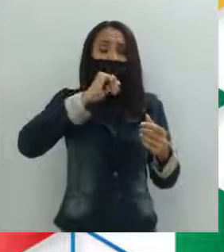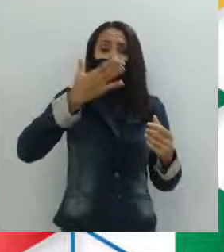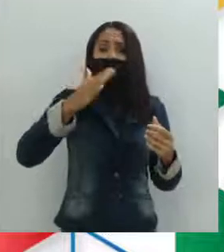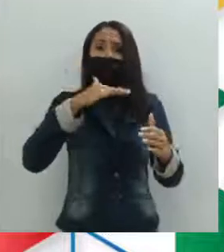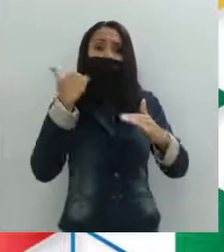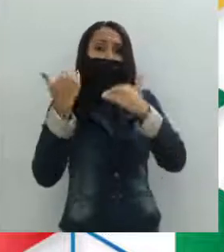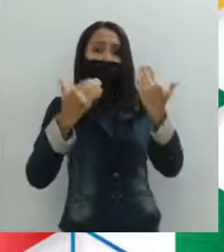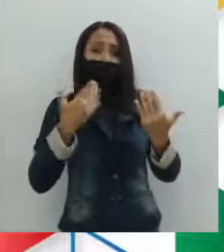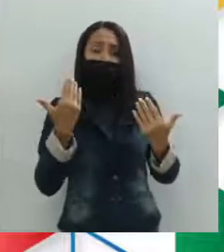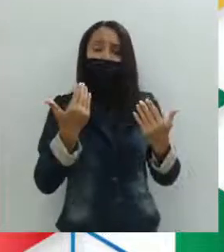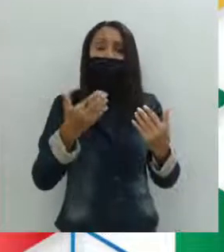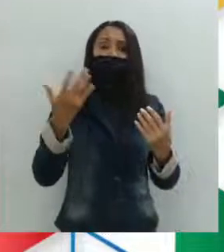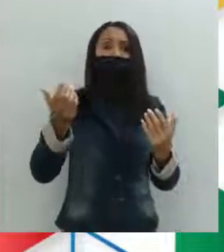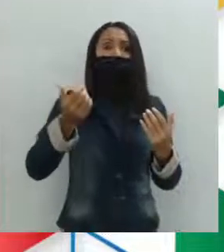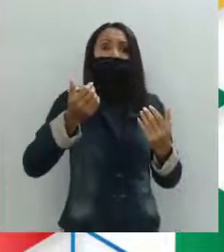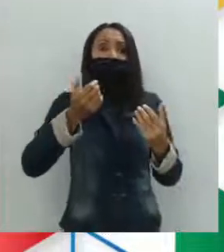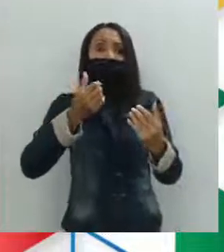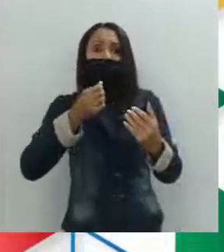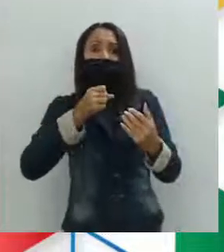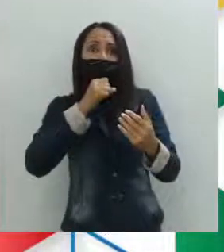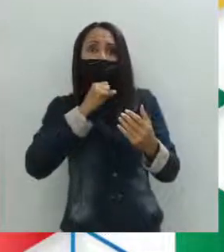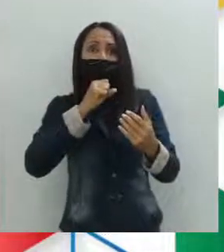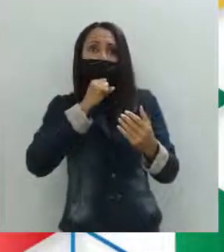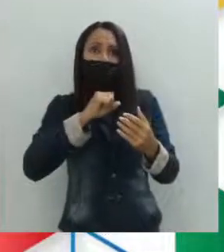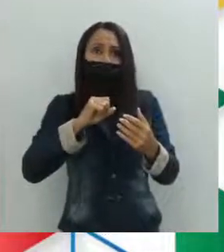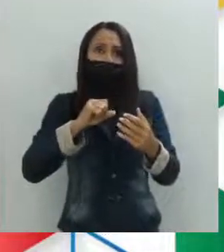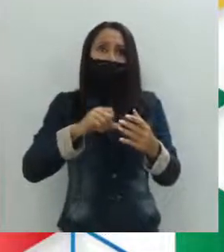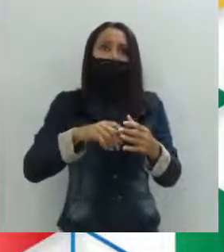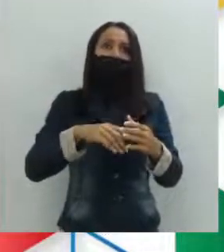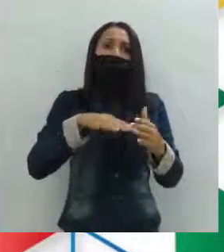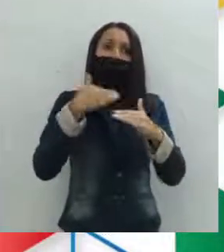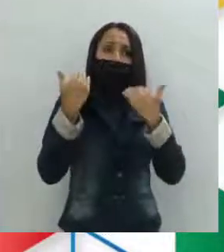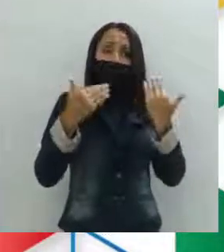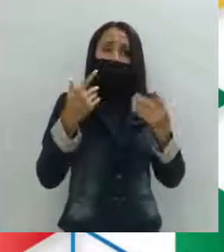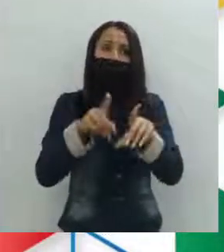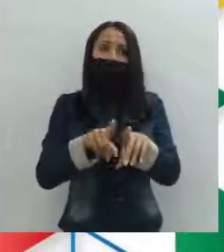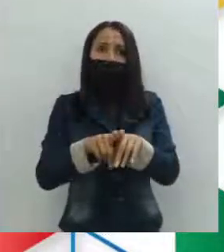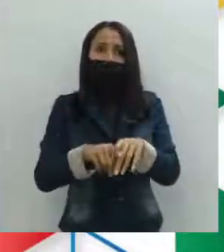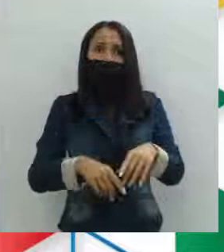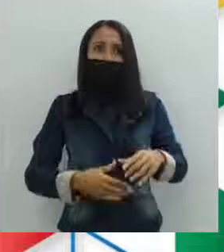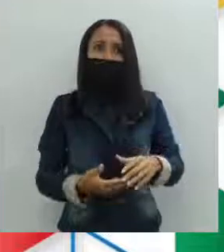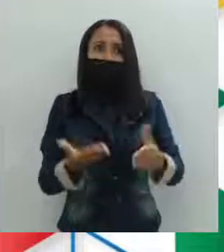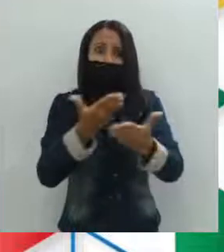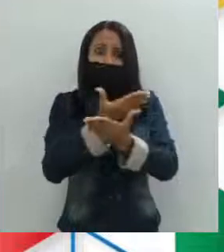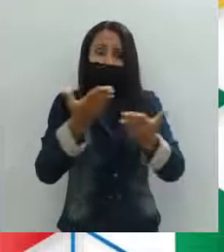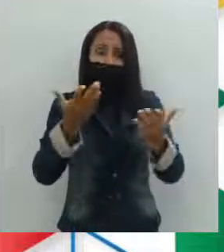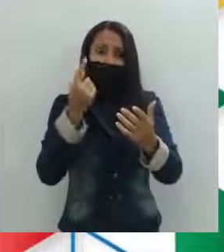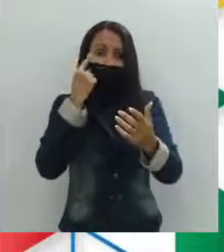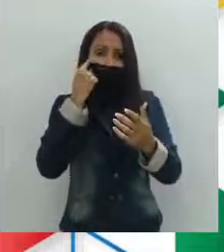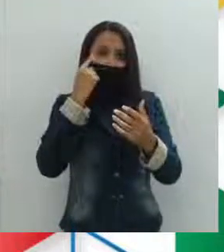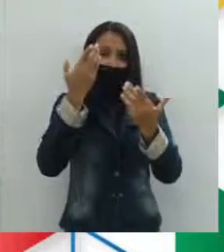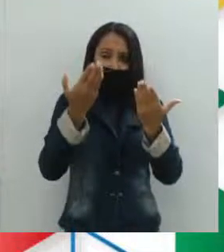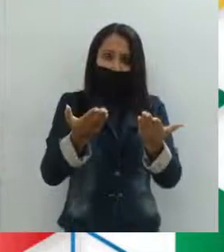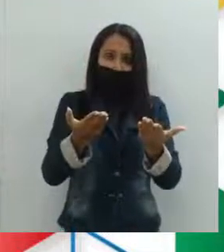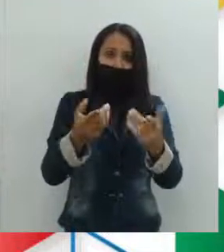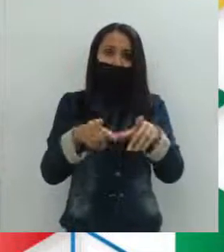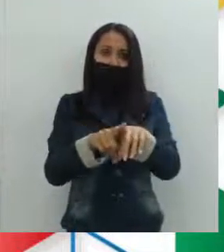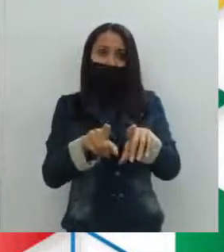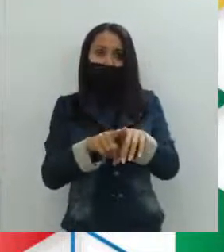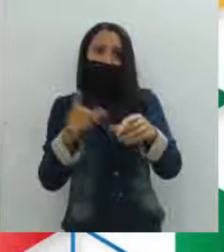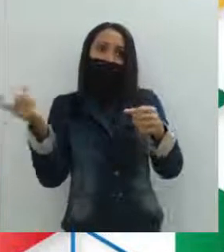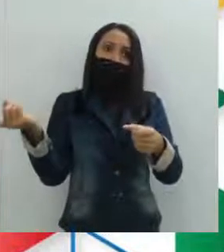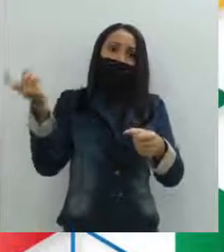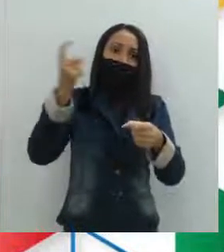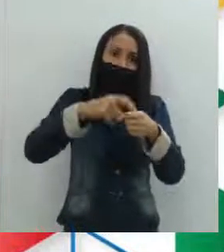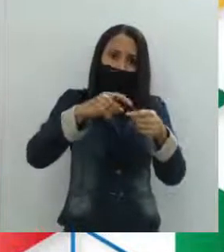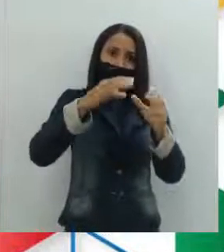avô, mortos na passagem do furacão. E vocês vejam a seguinte questão. Voltando aqui